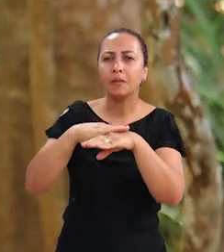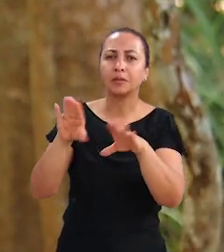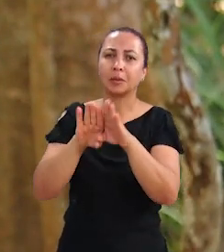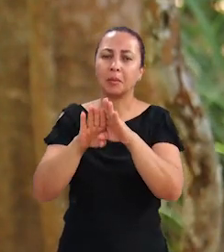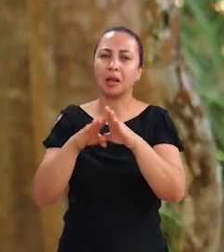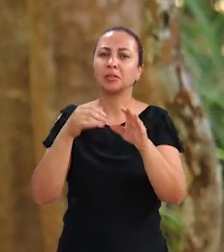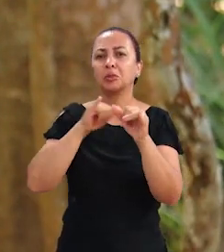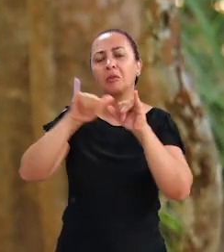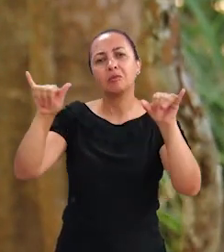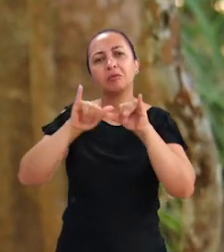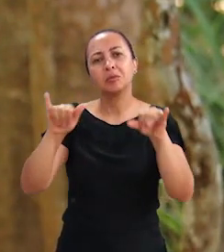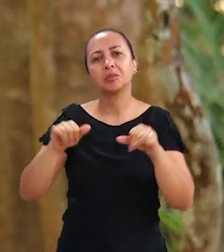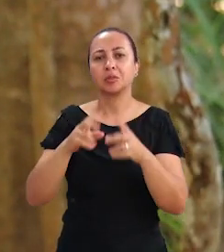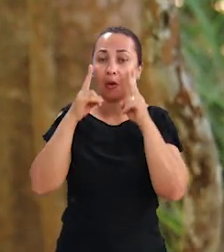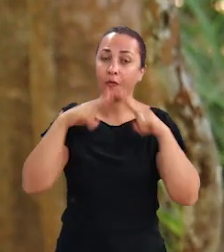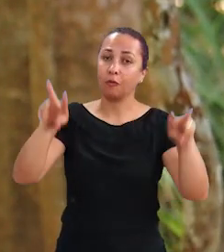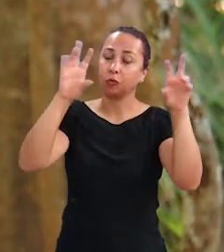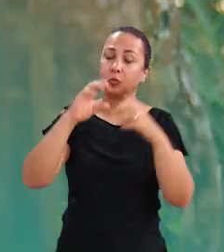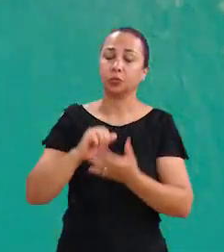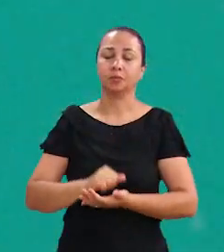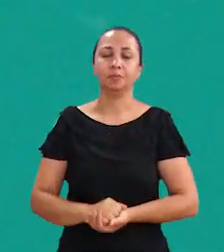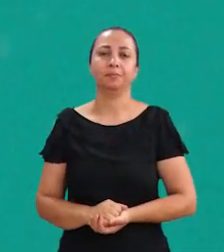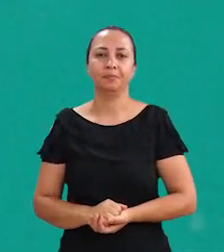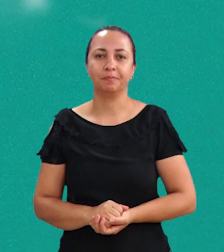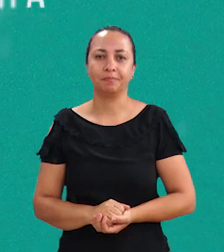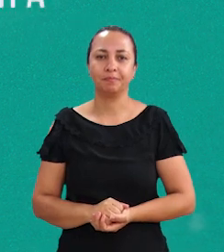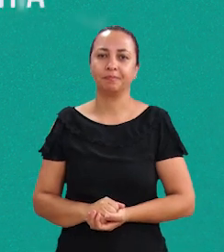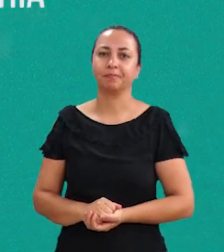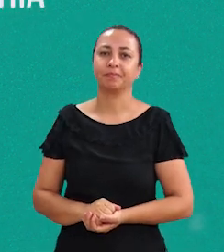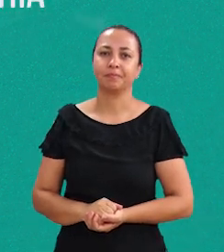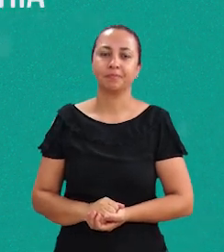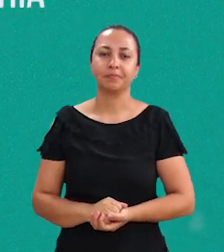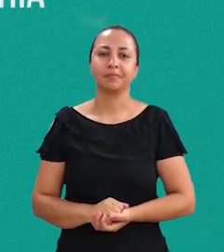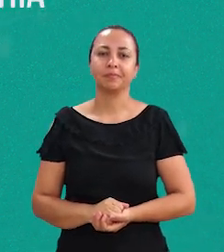jornalísticos, publicitários e audiovisuais.